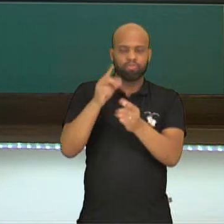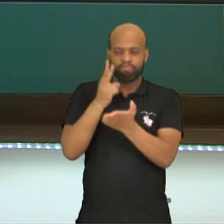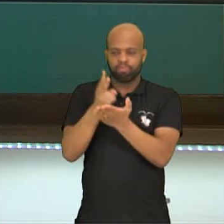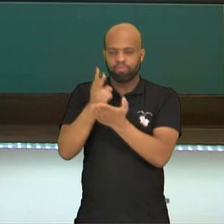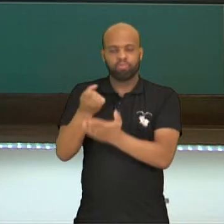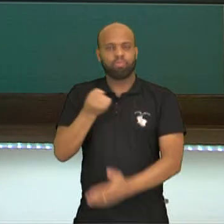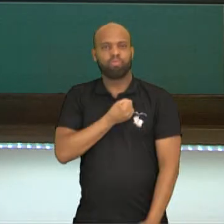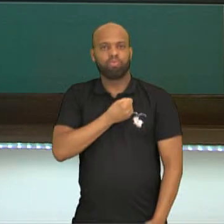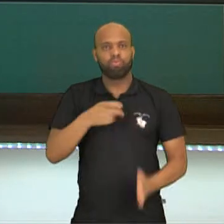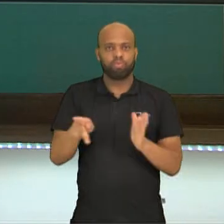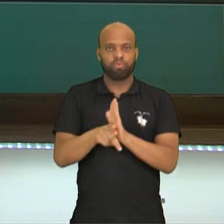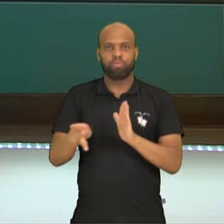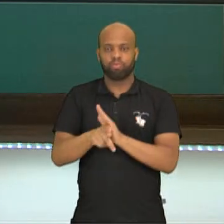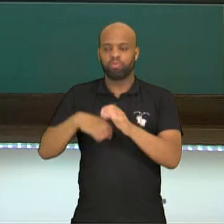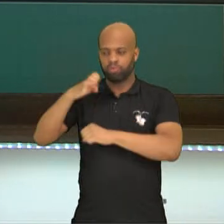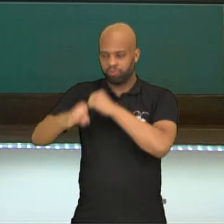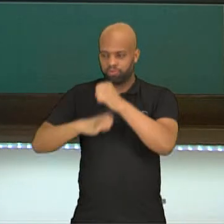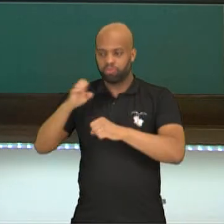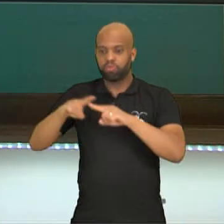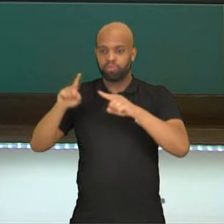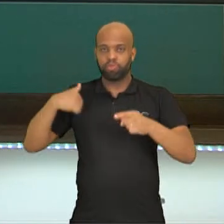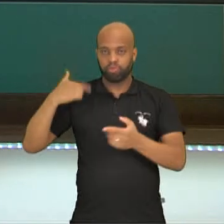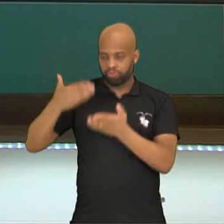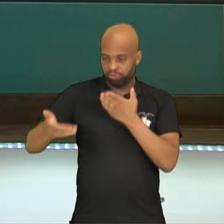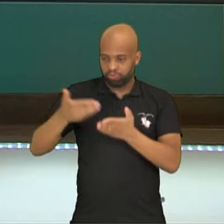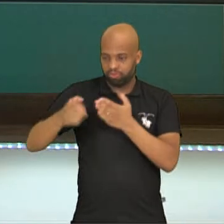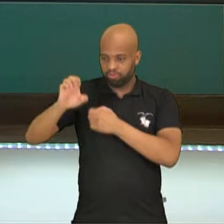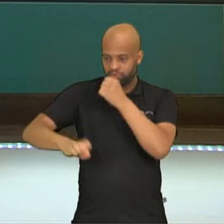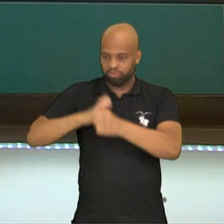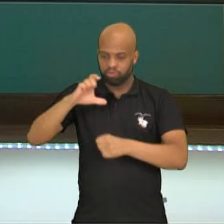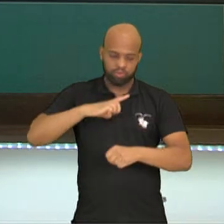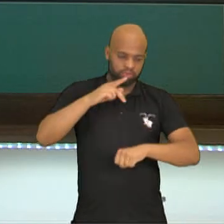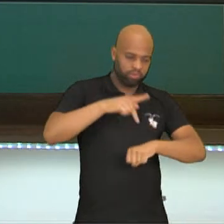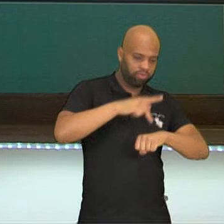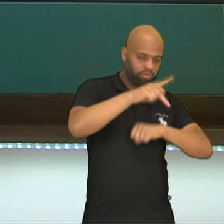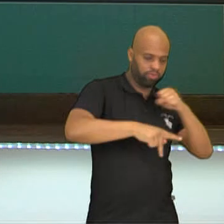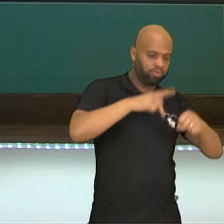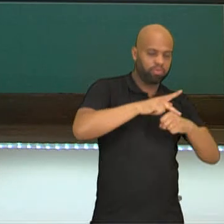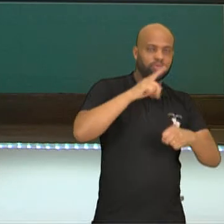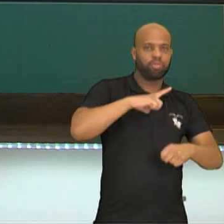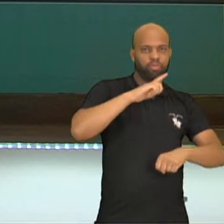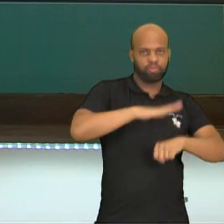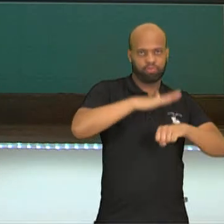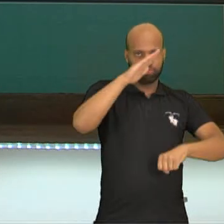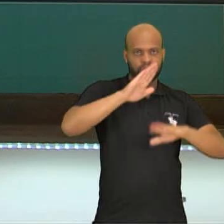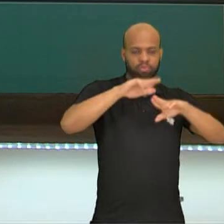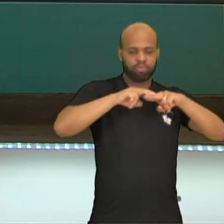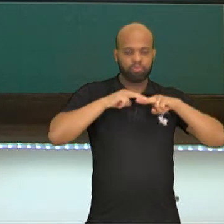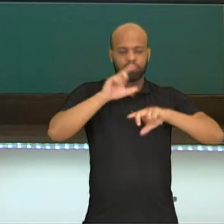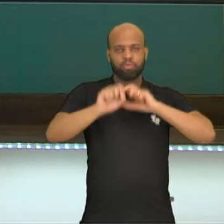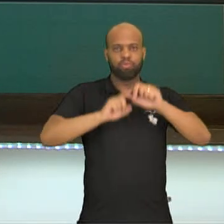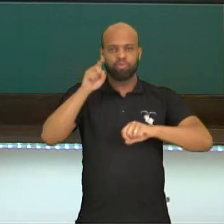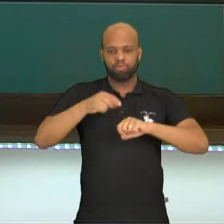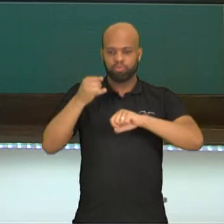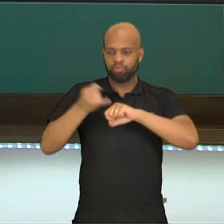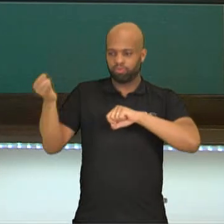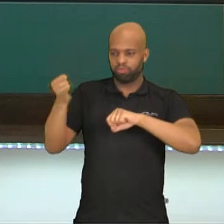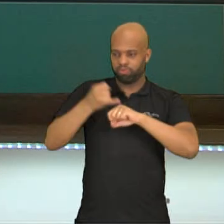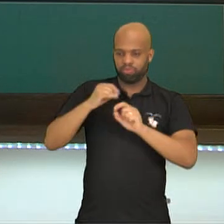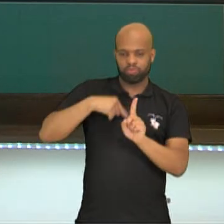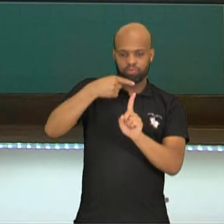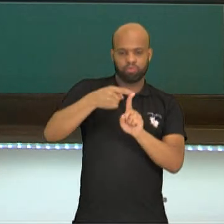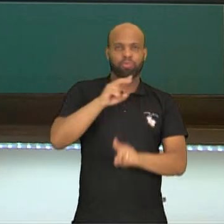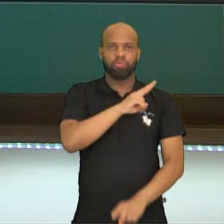os elétrons, o número de prótons fica maior. Por isso a gente diz que ele torna-se um íon positivo,